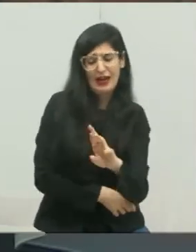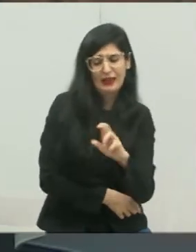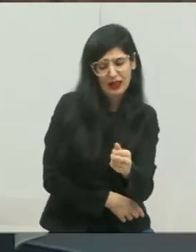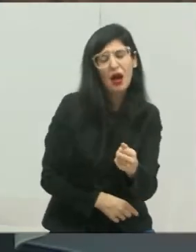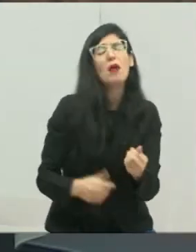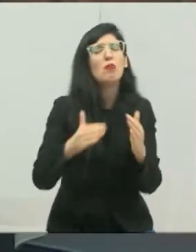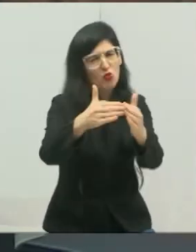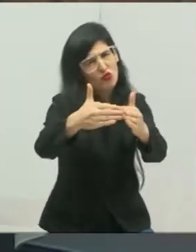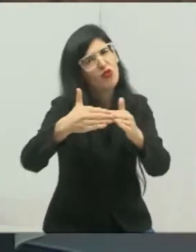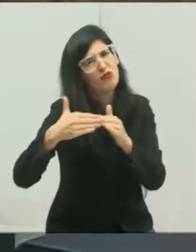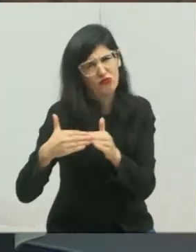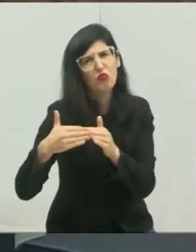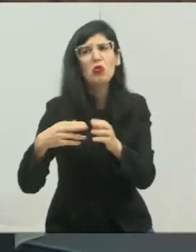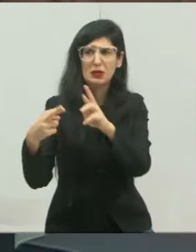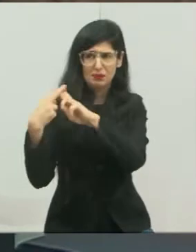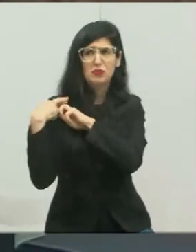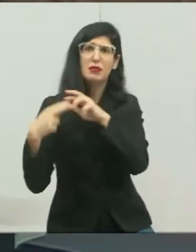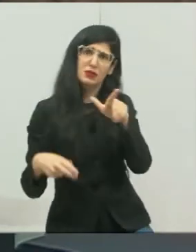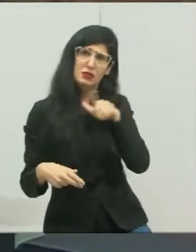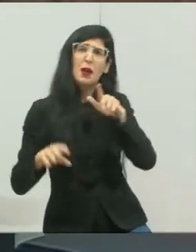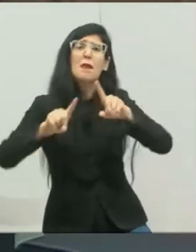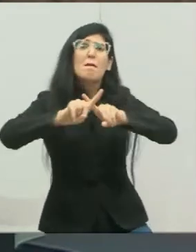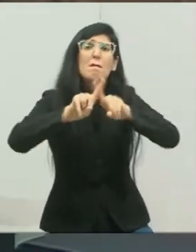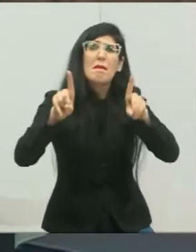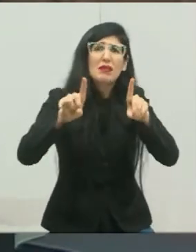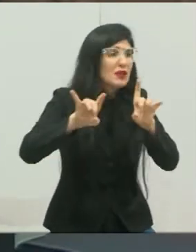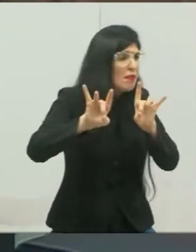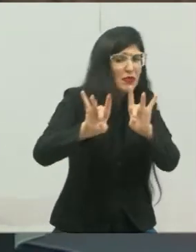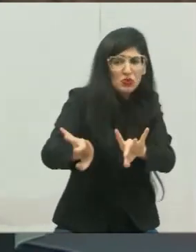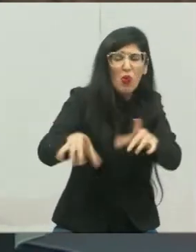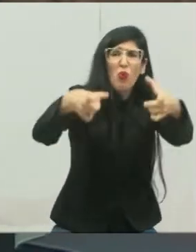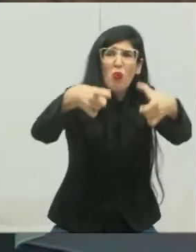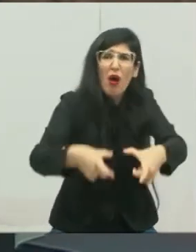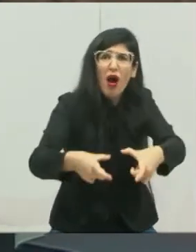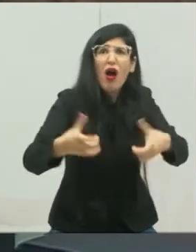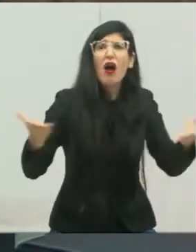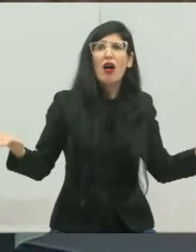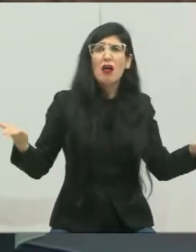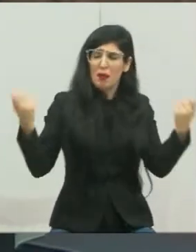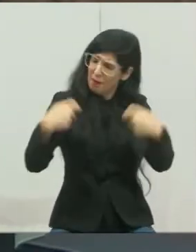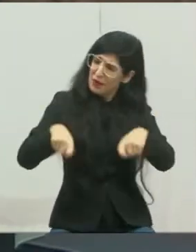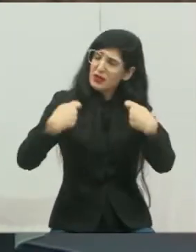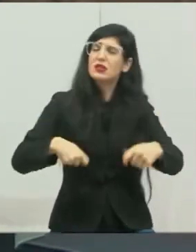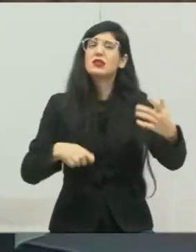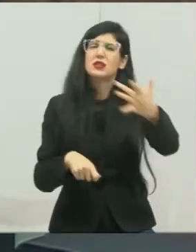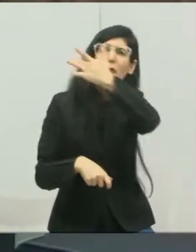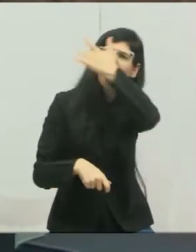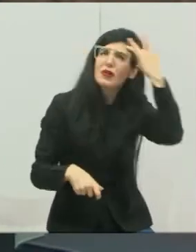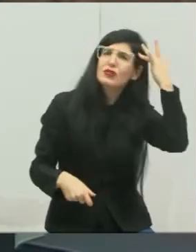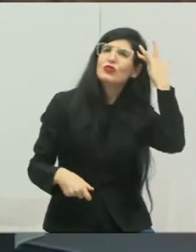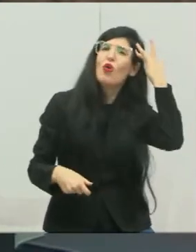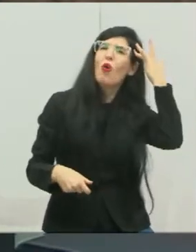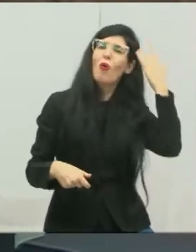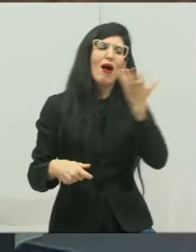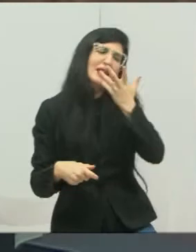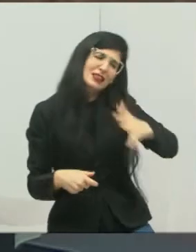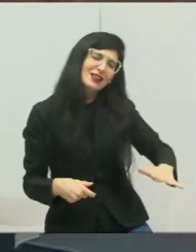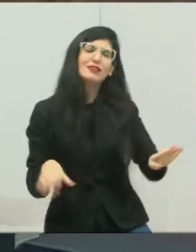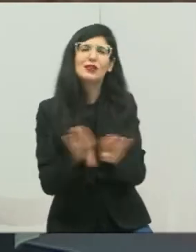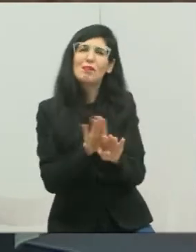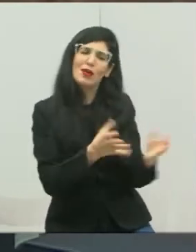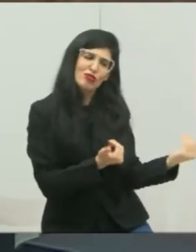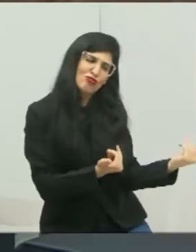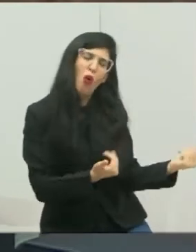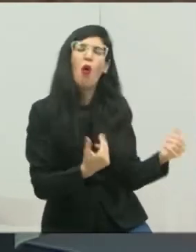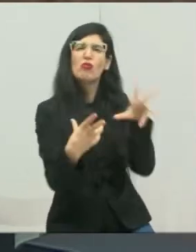lado de fábrica, e vai servir muito bem a comunidade que necessita de lazer. E a comunidade também, ela só não é mais feliz por conta